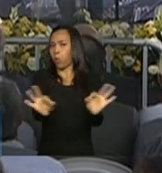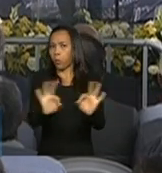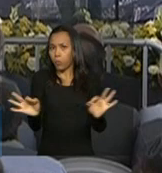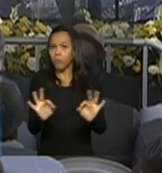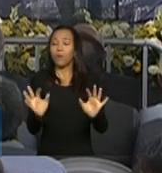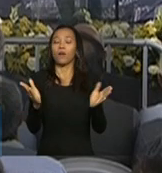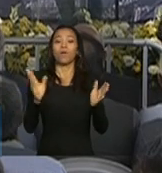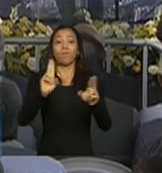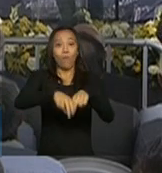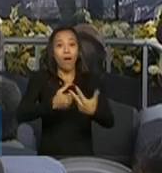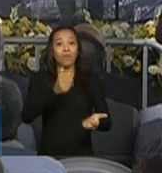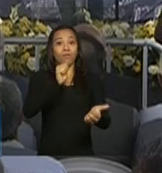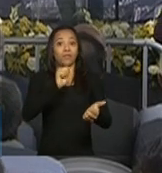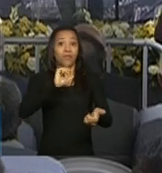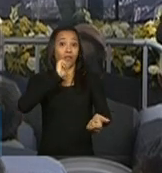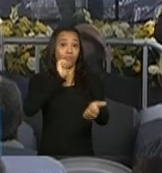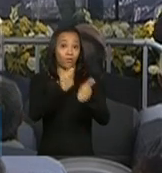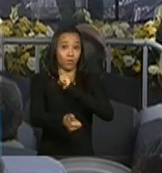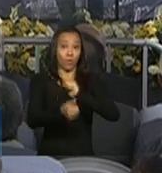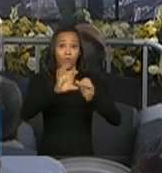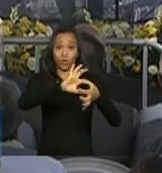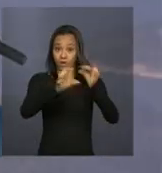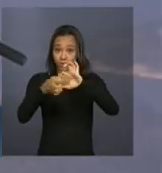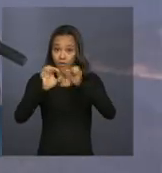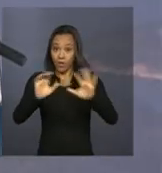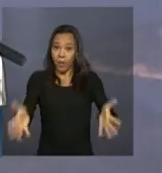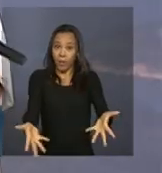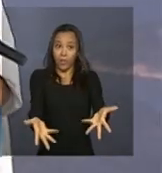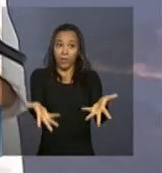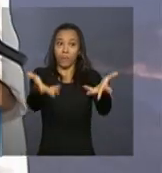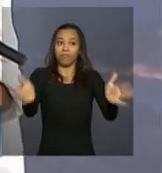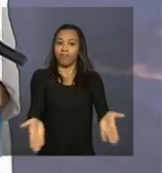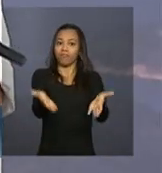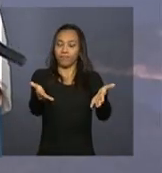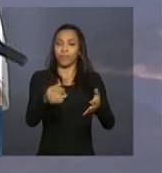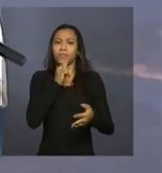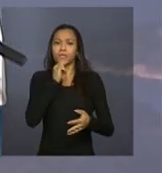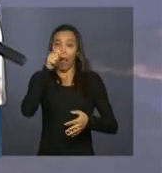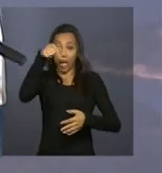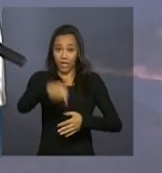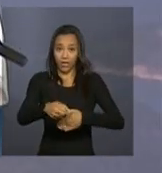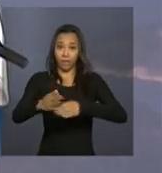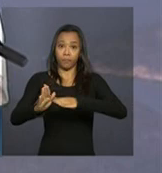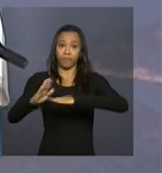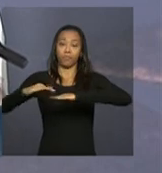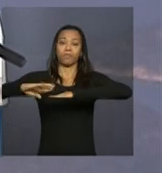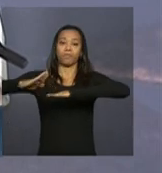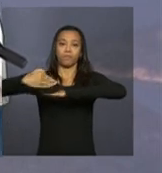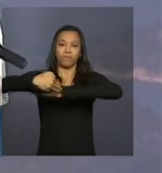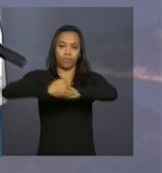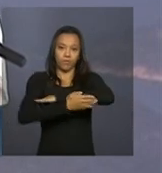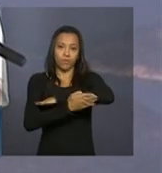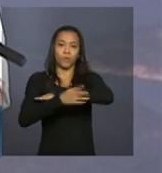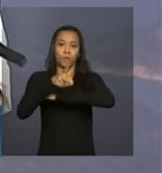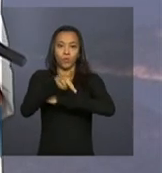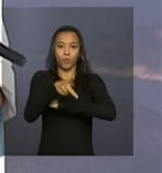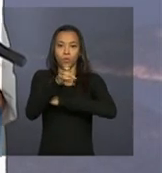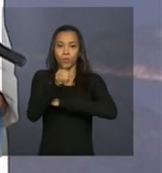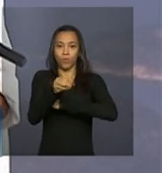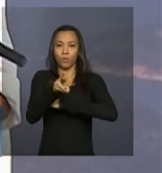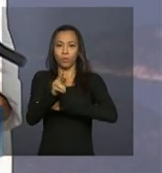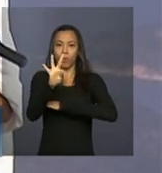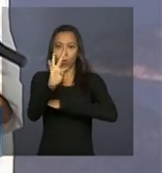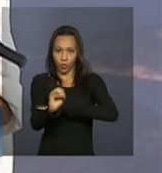colocados nessa cidade há muito tempo. Esse projeto do Porto aqui, ele é, primeiro, um